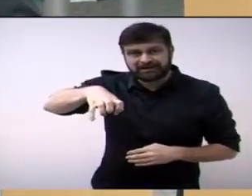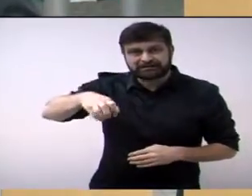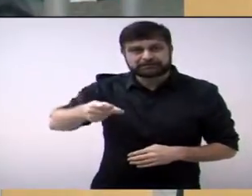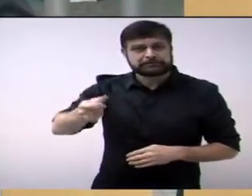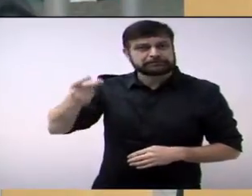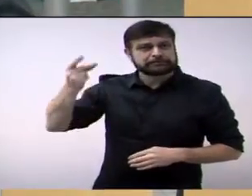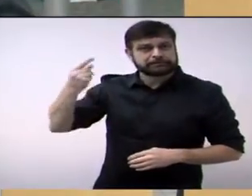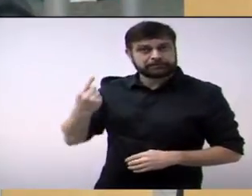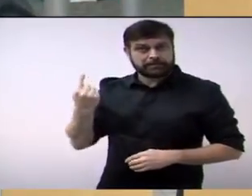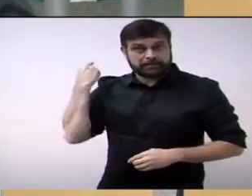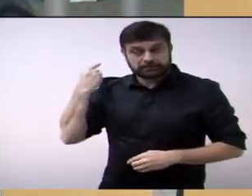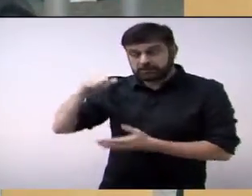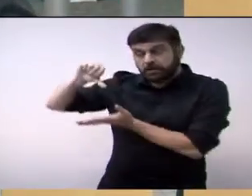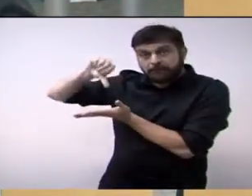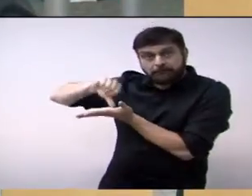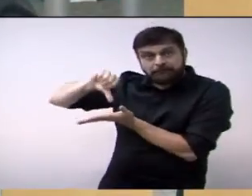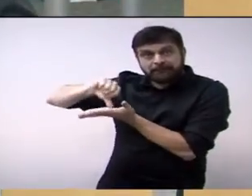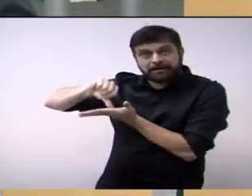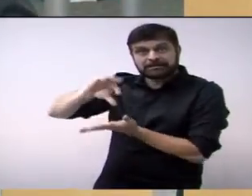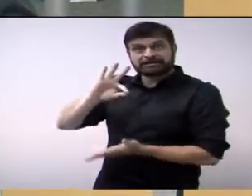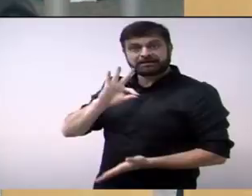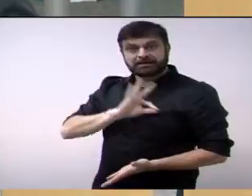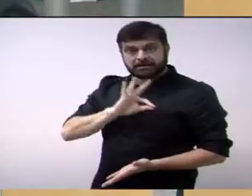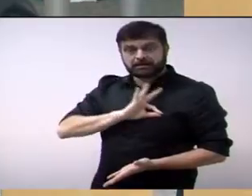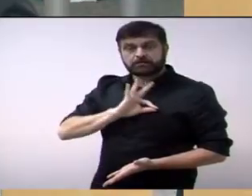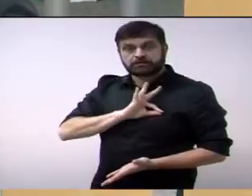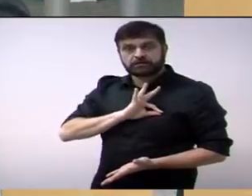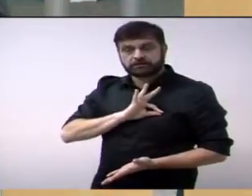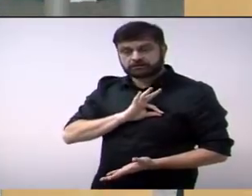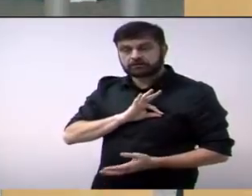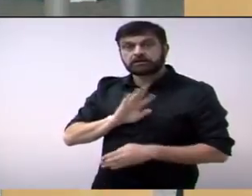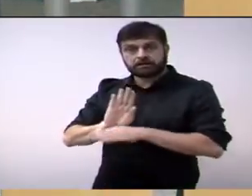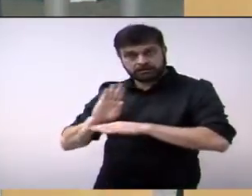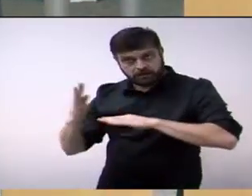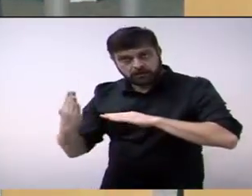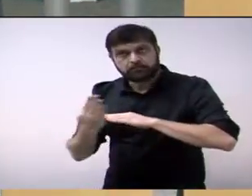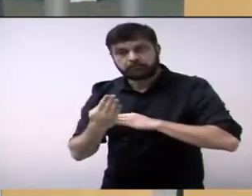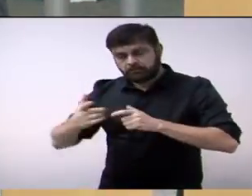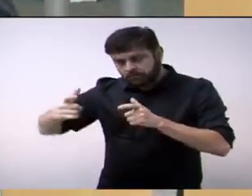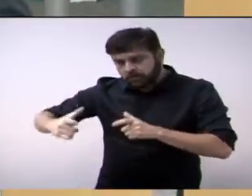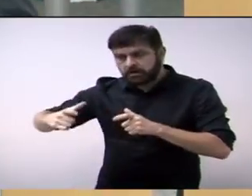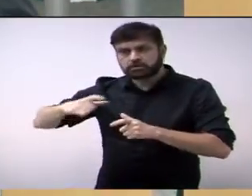uma base da Guarda Municipal no bairro João Aranha. Nós tínhamos